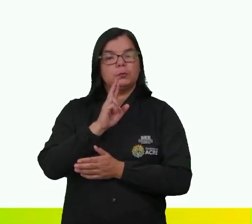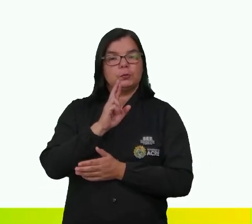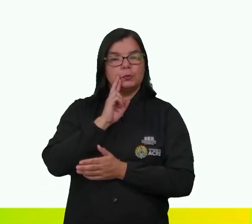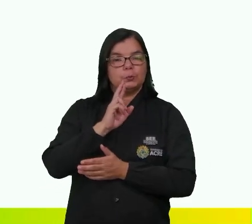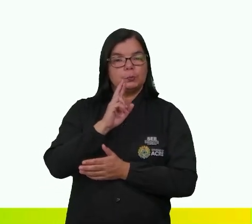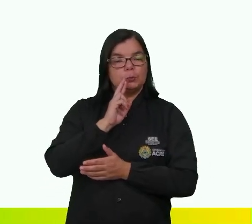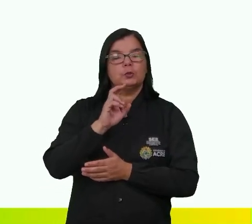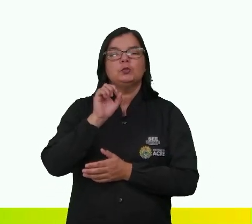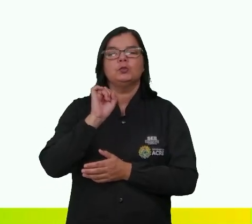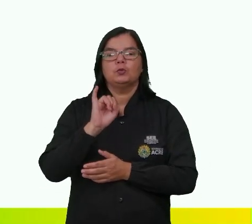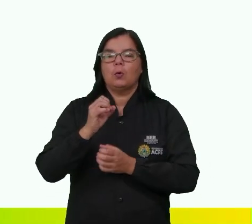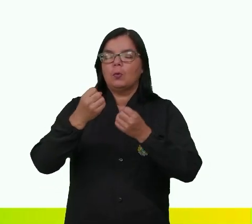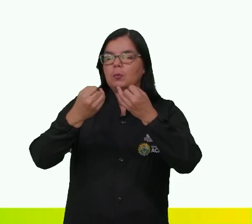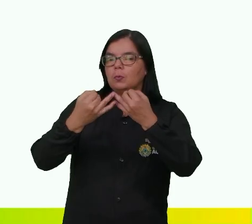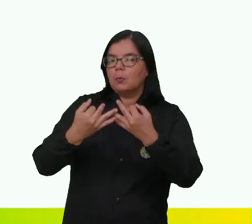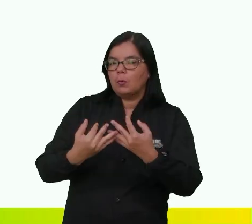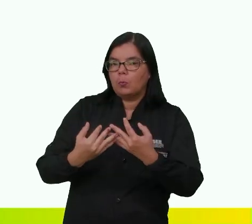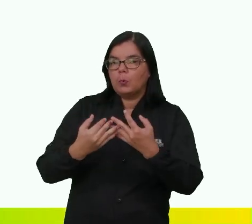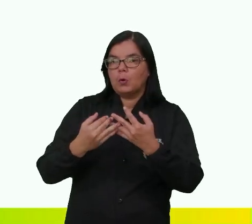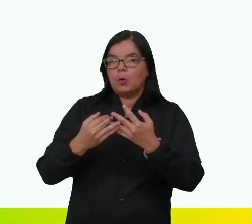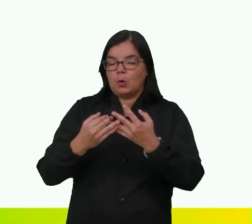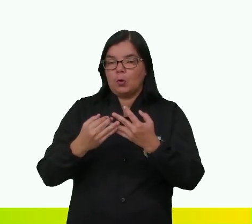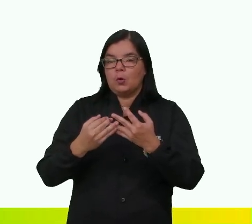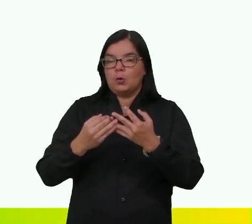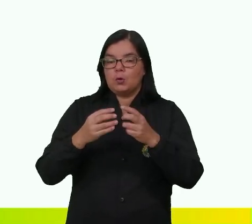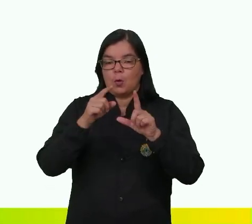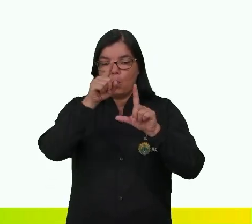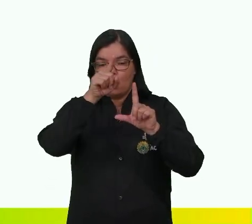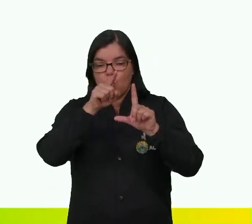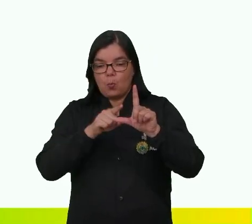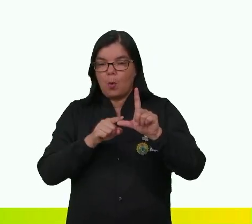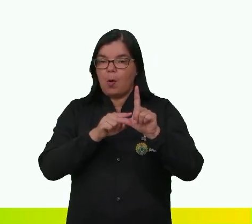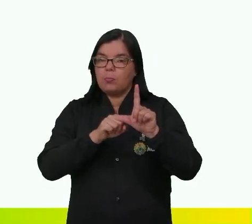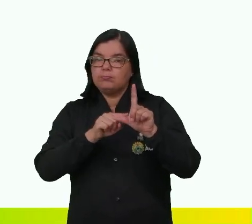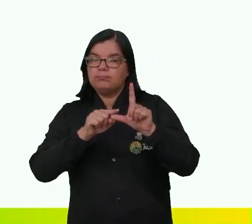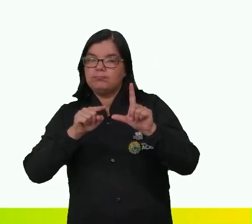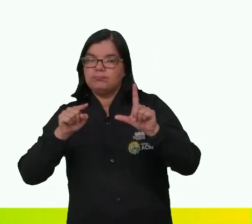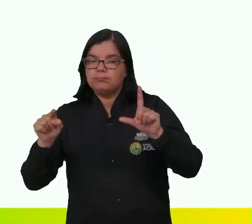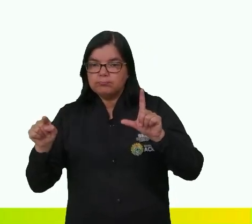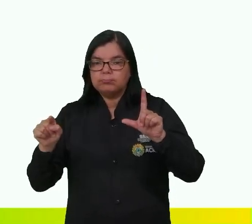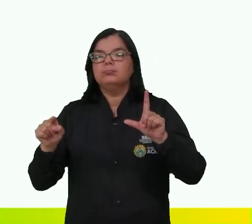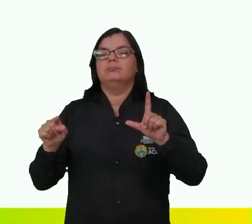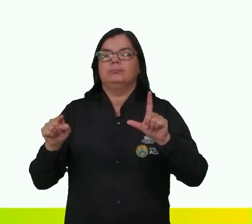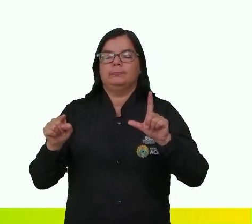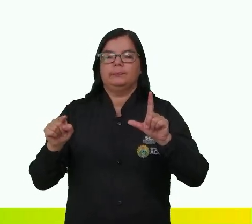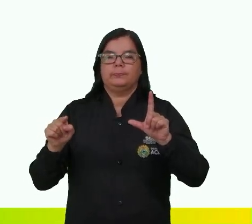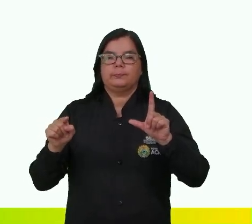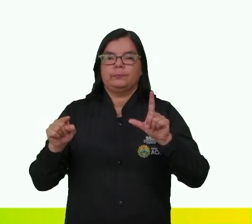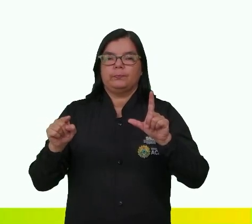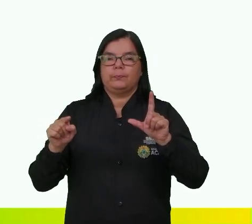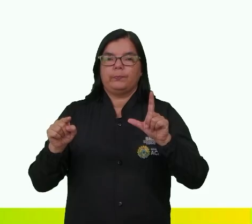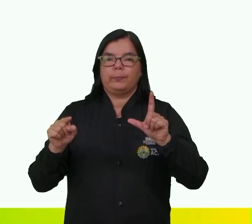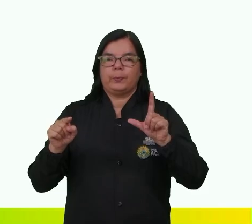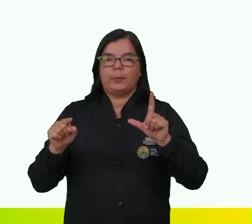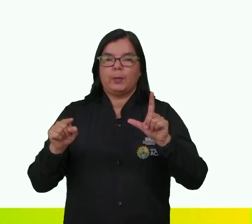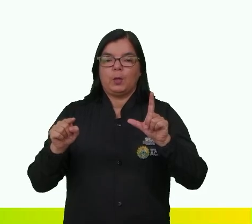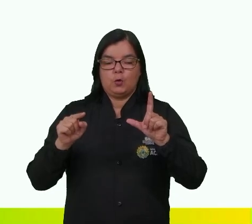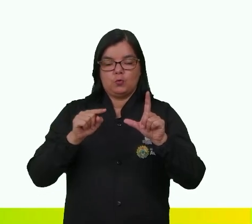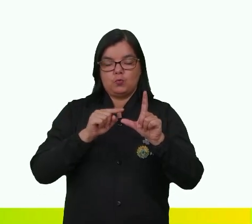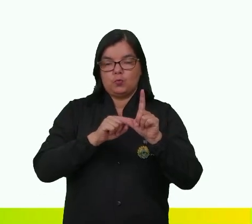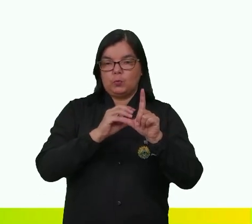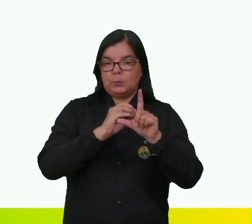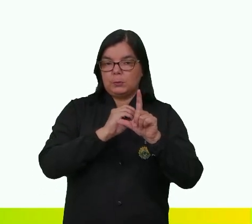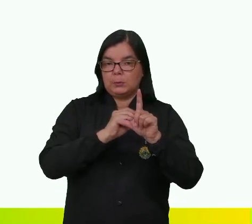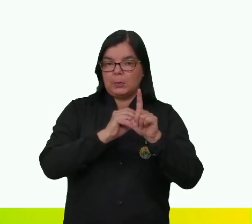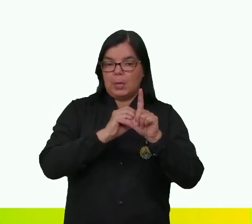resolvermos, só quero deixar claro que o gráfico dessa função ele é alguma coisa desse tipo aqui, tá? Parte aqui do momento zero, ele